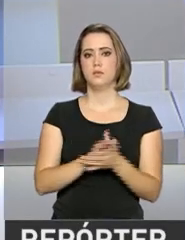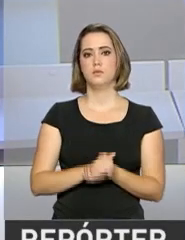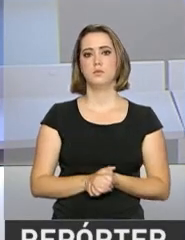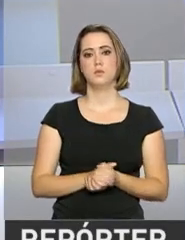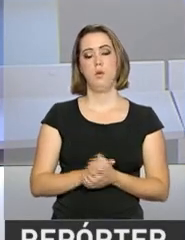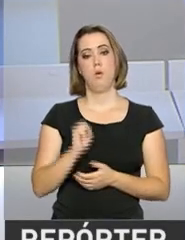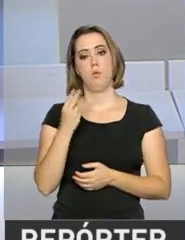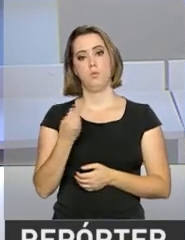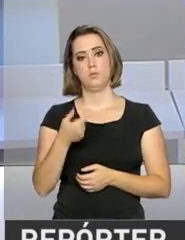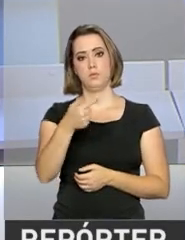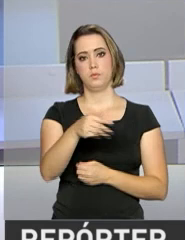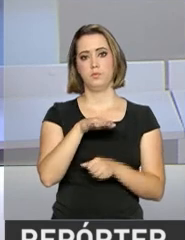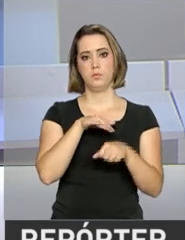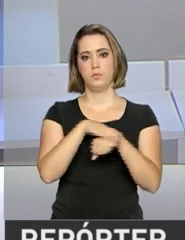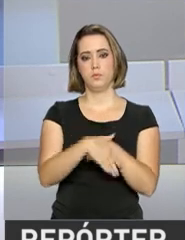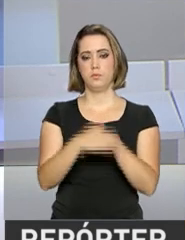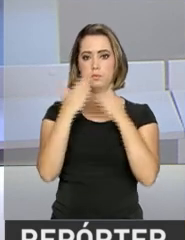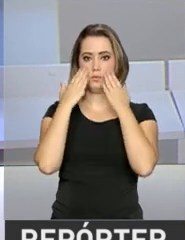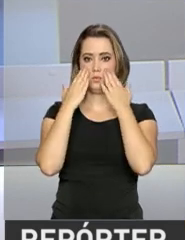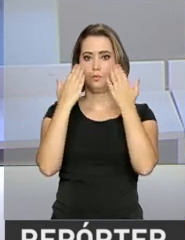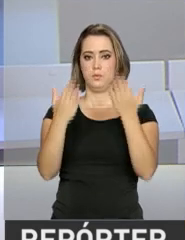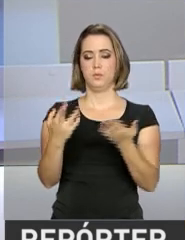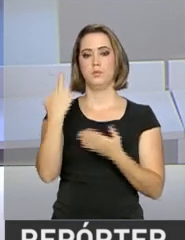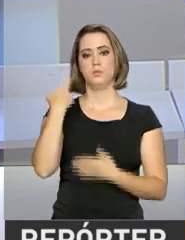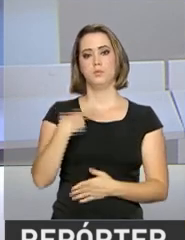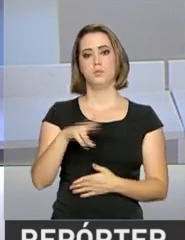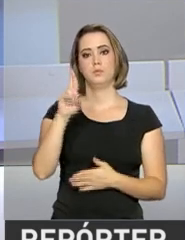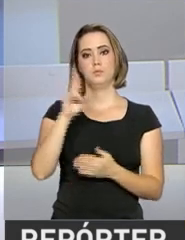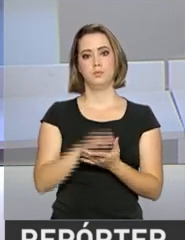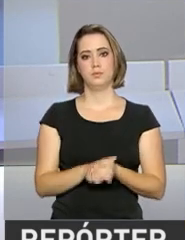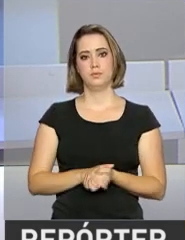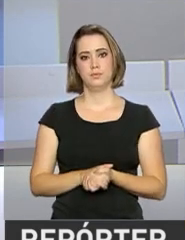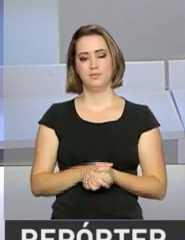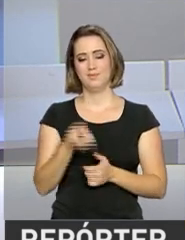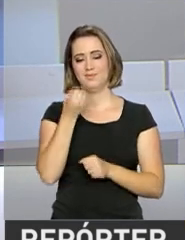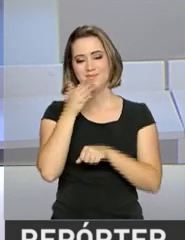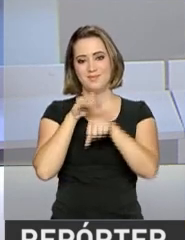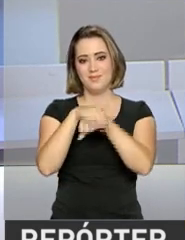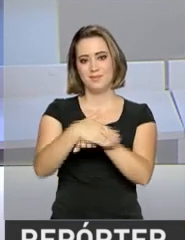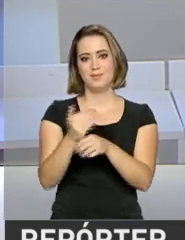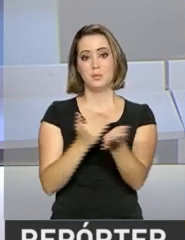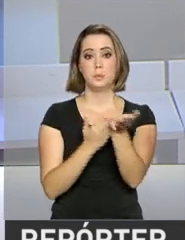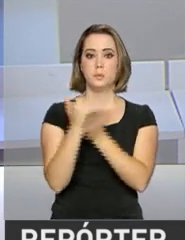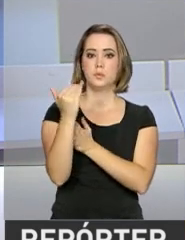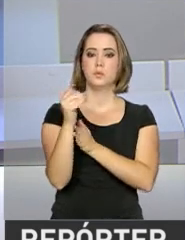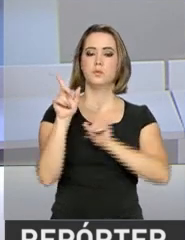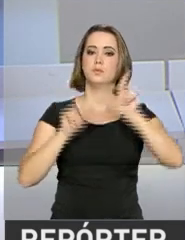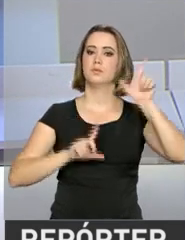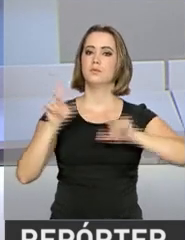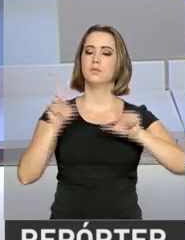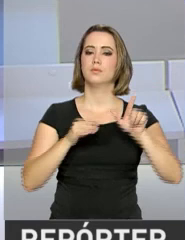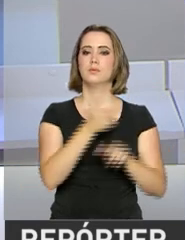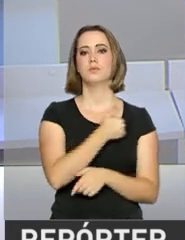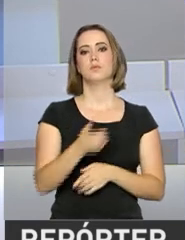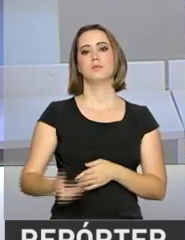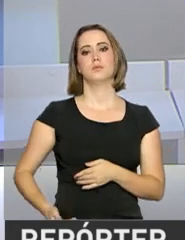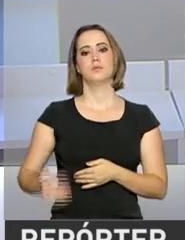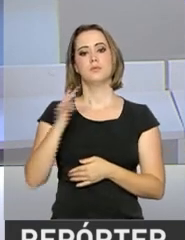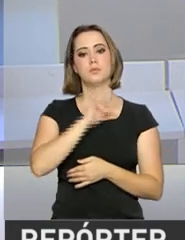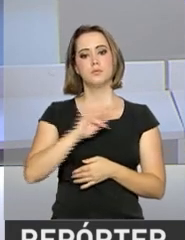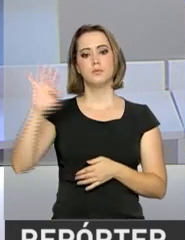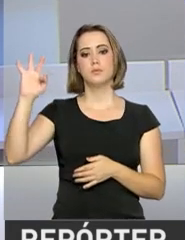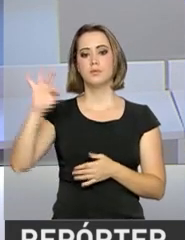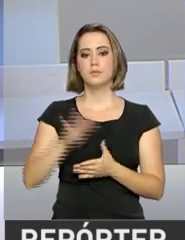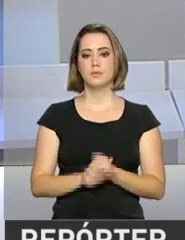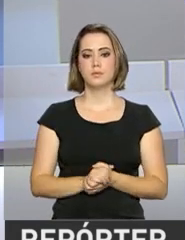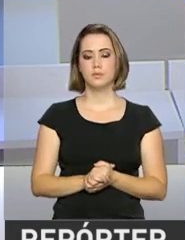informações ou às sete da noite na próxima edição do record tv nbr boa noite pra você continue com a gente na n r a